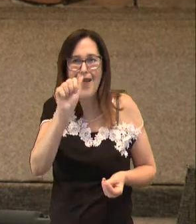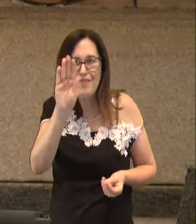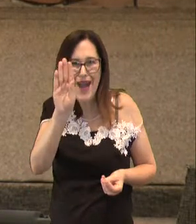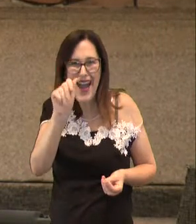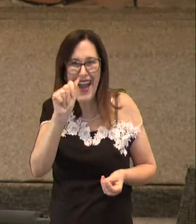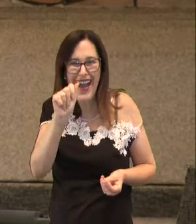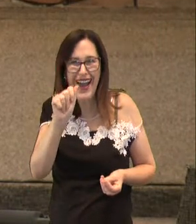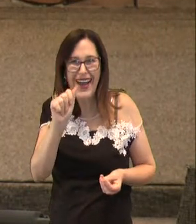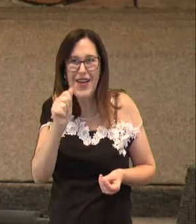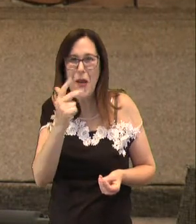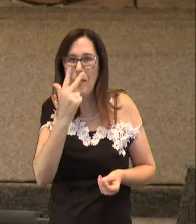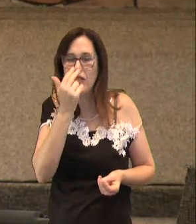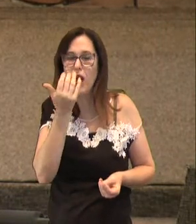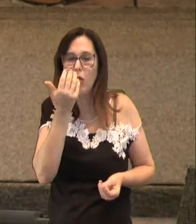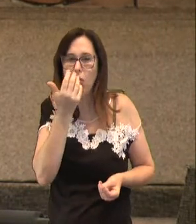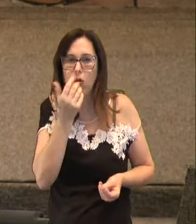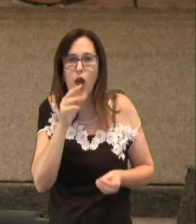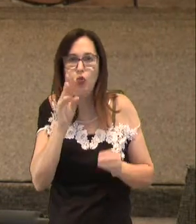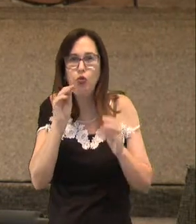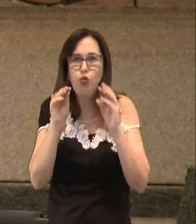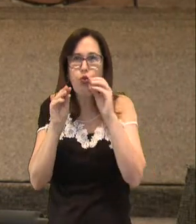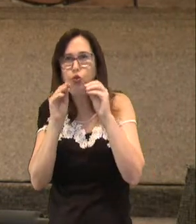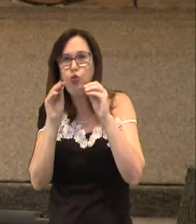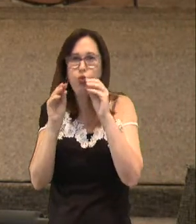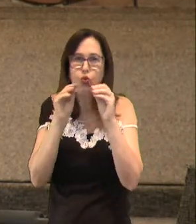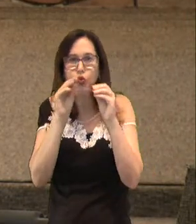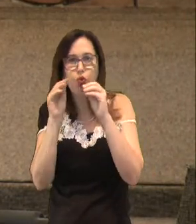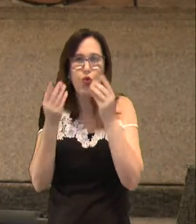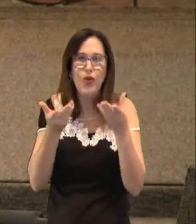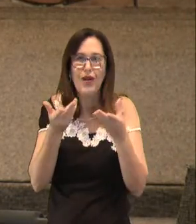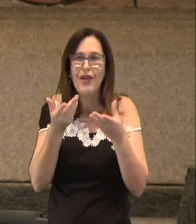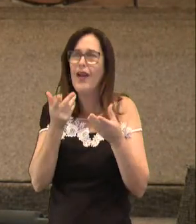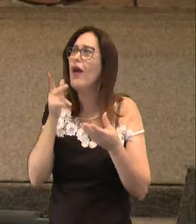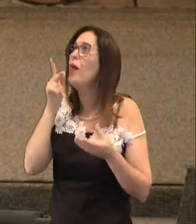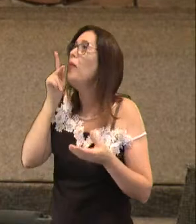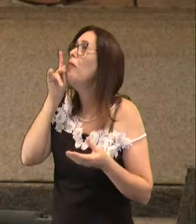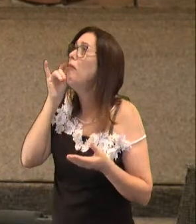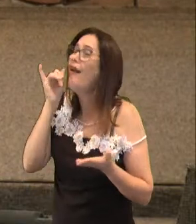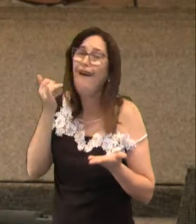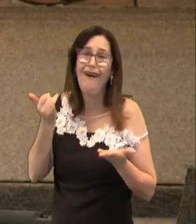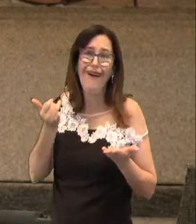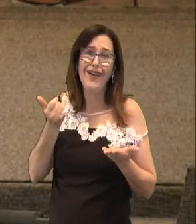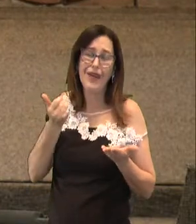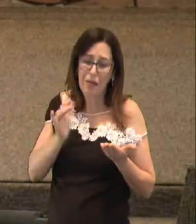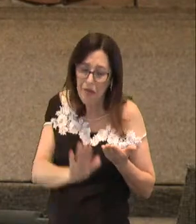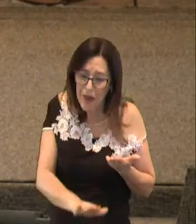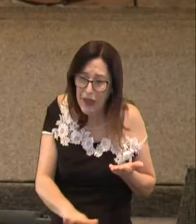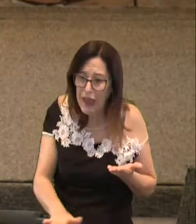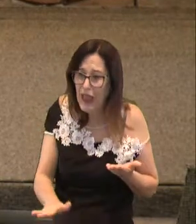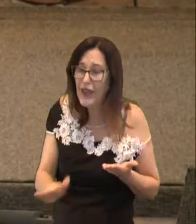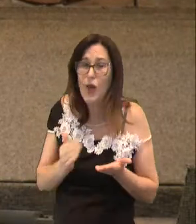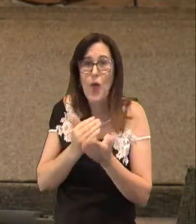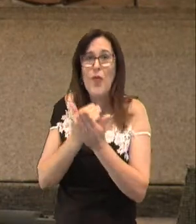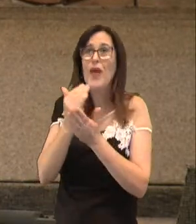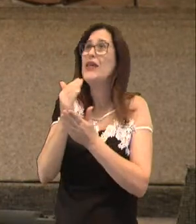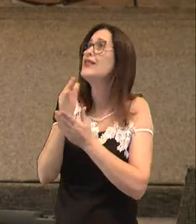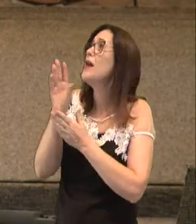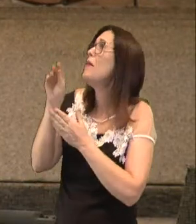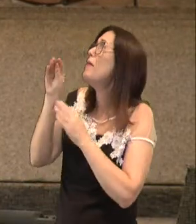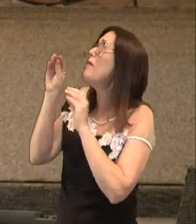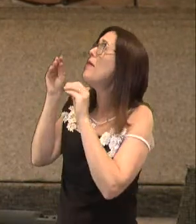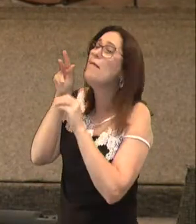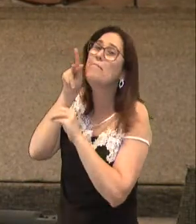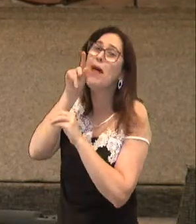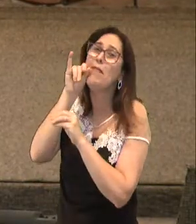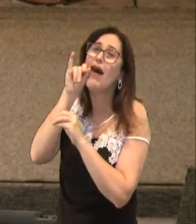assemelhava muito com o balbucio de uma criança que queria se referir ao pai, assim como uma criança pequena hoje começa a chamar o seu pai, às